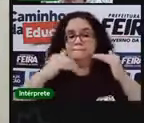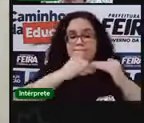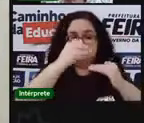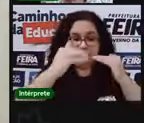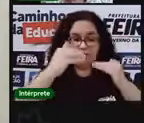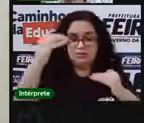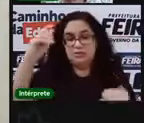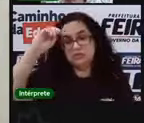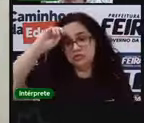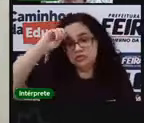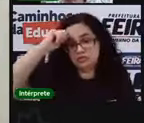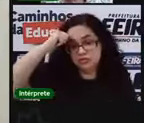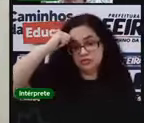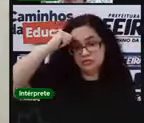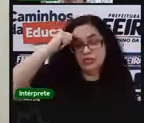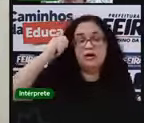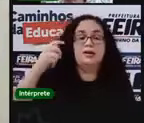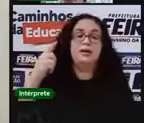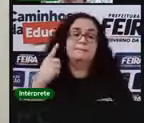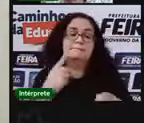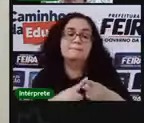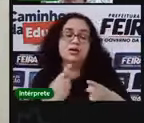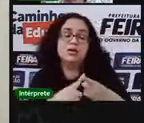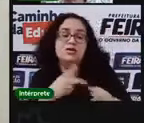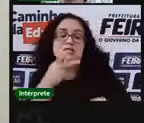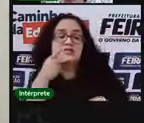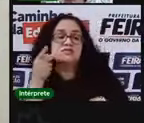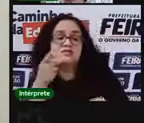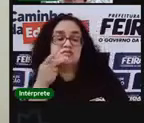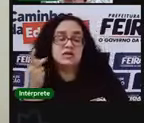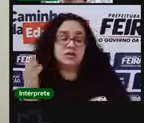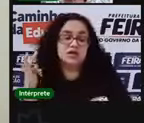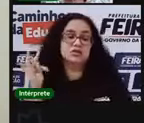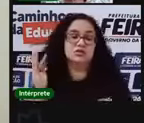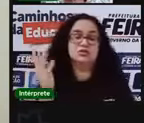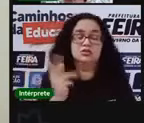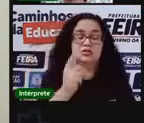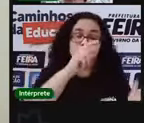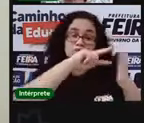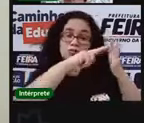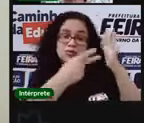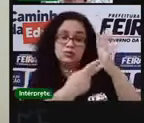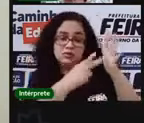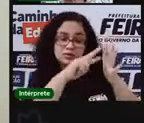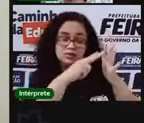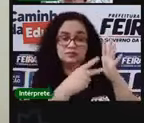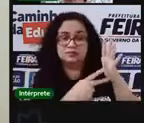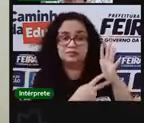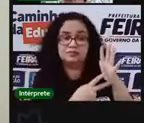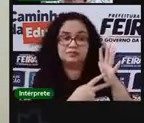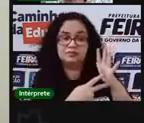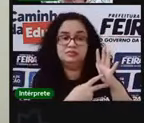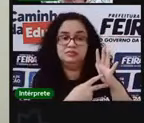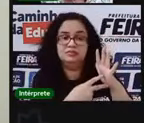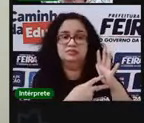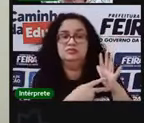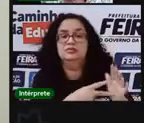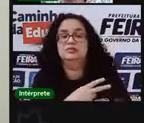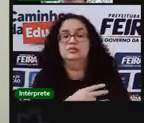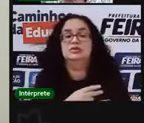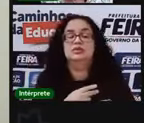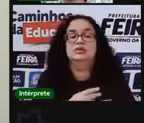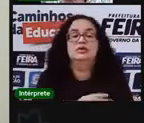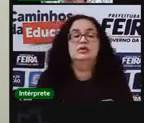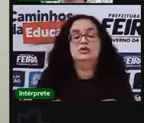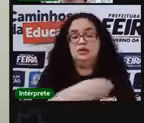Maura Evangelista, porque sua fala trouxe para nós um significado enorme para a